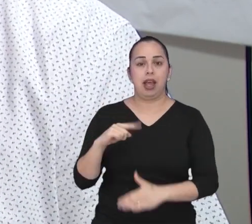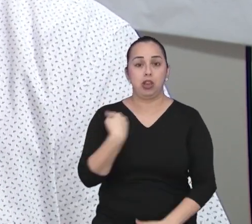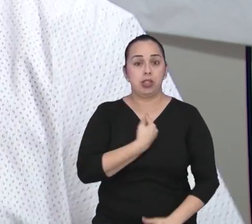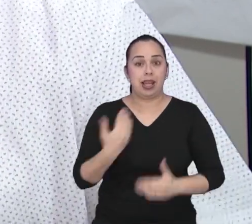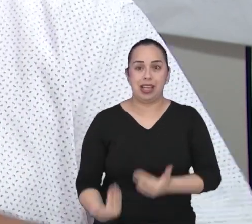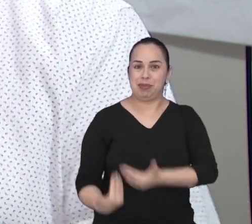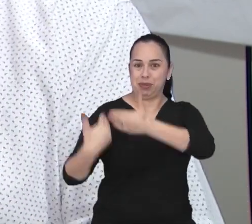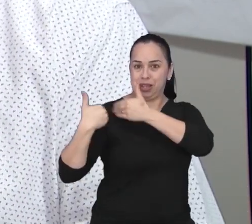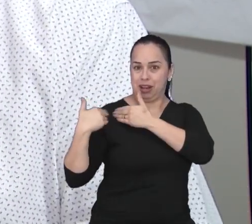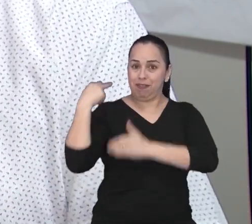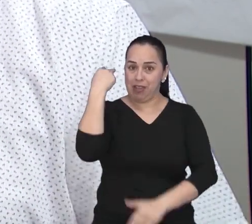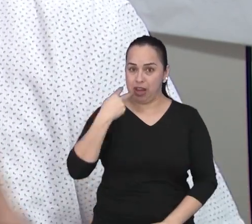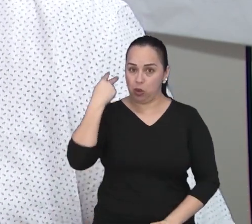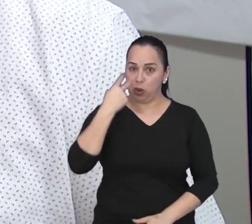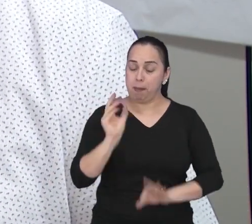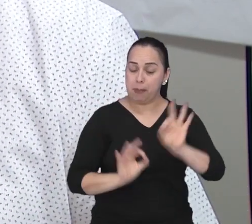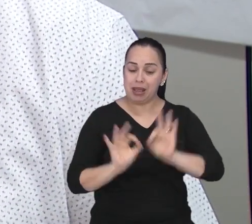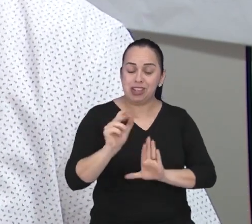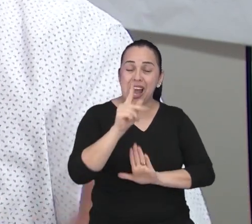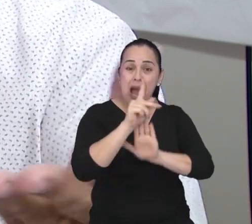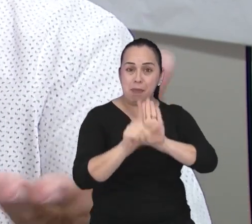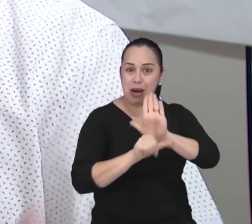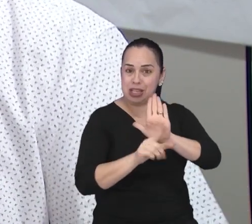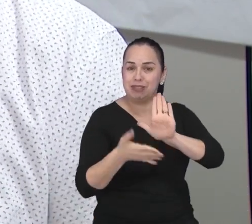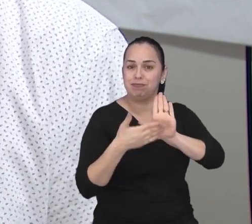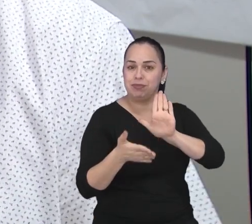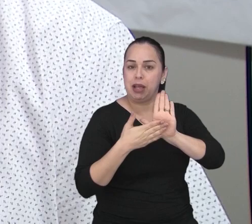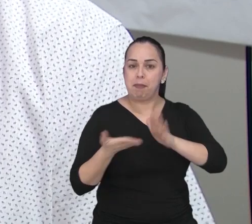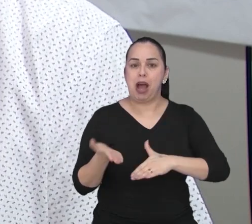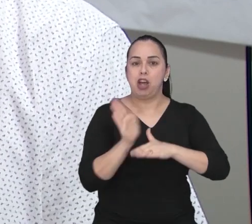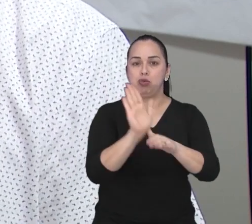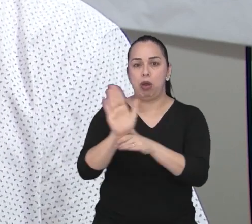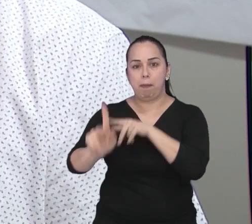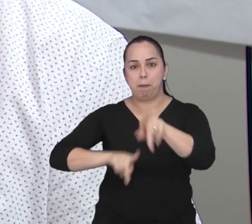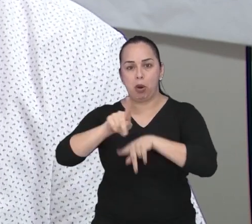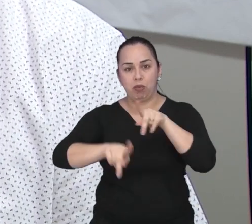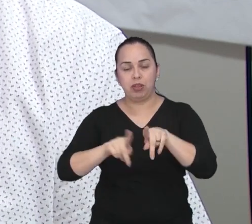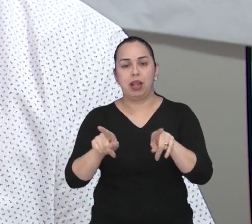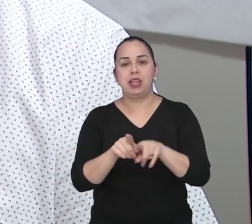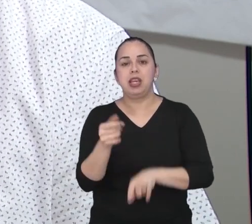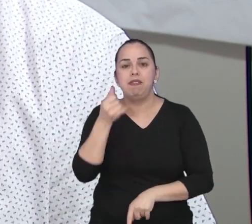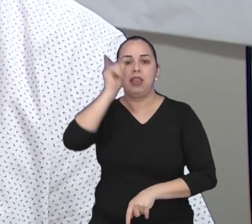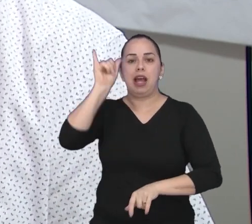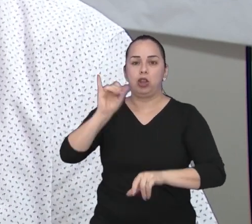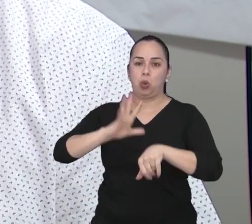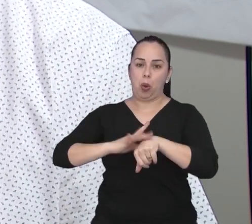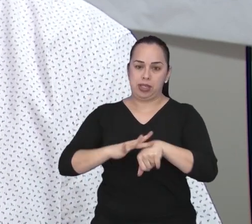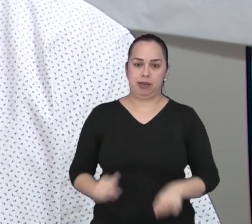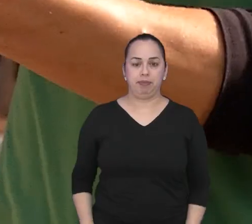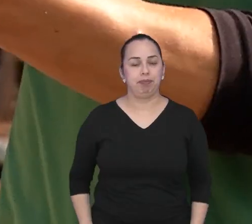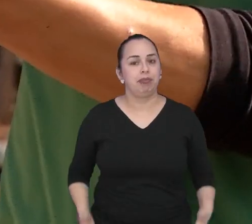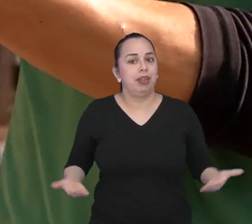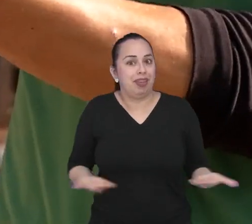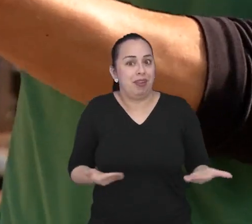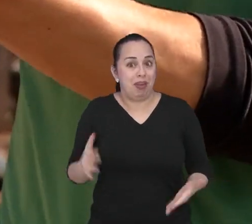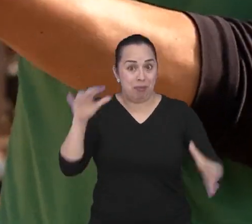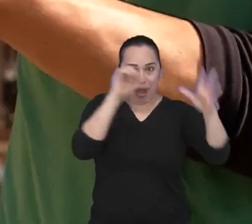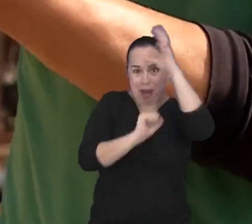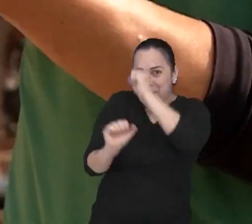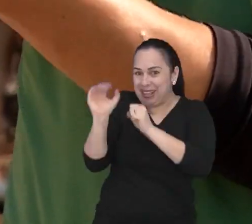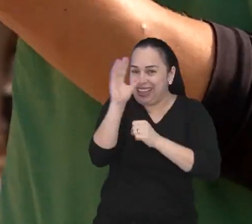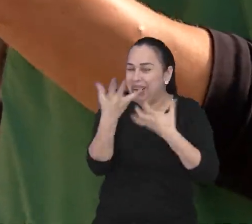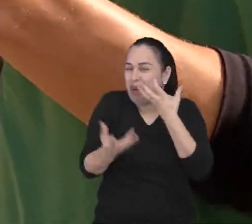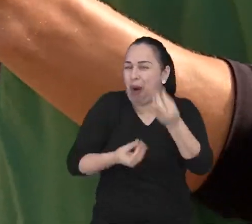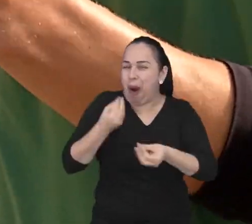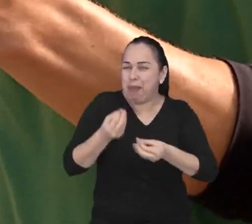que a gente aqui também na Câmara Municipal, através das leis, a gente possa contribuir à população e à prevenção na saúde. Então,